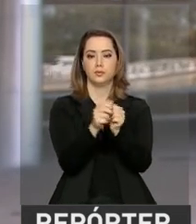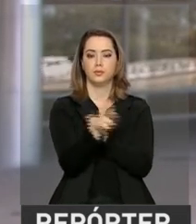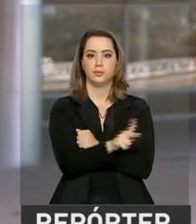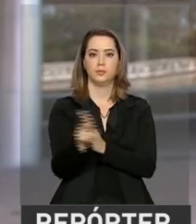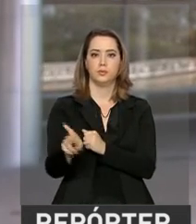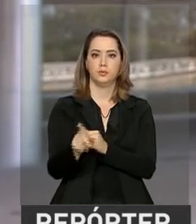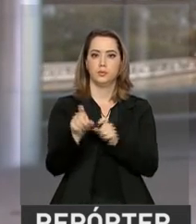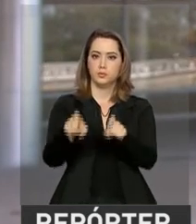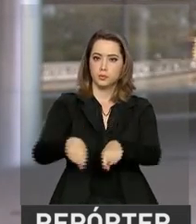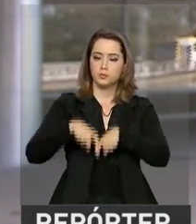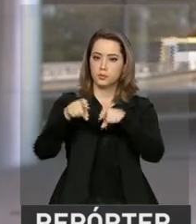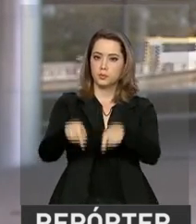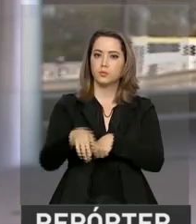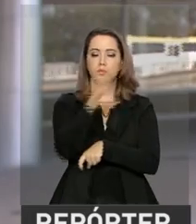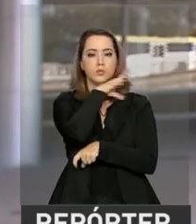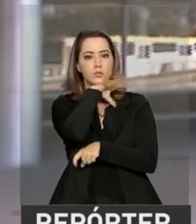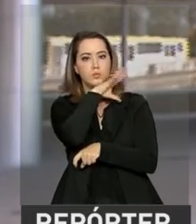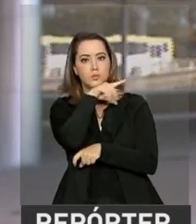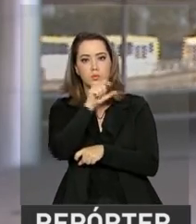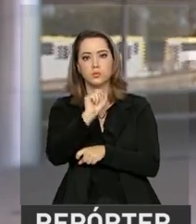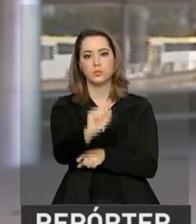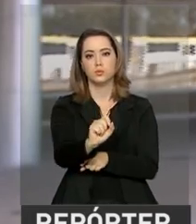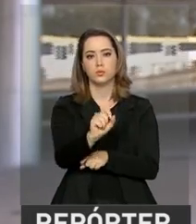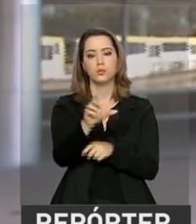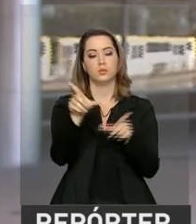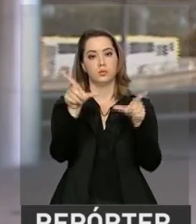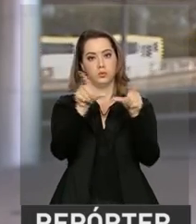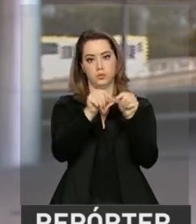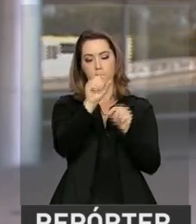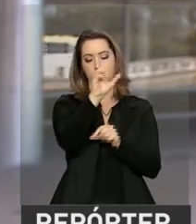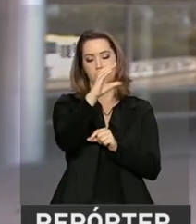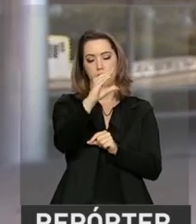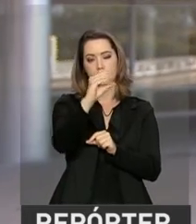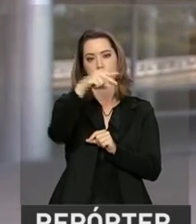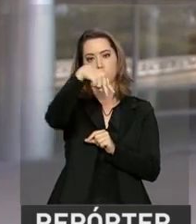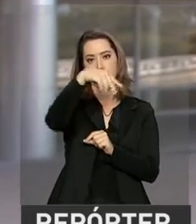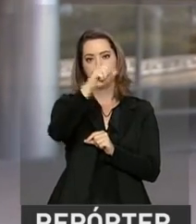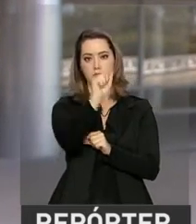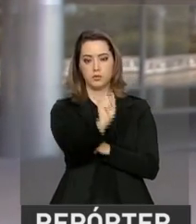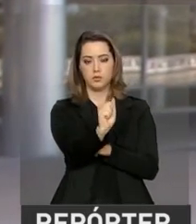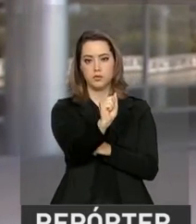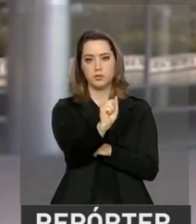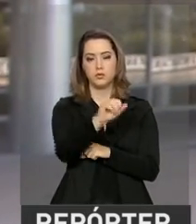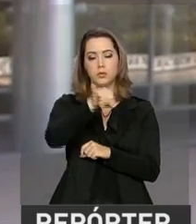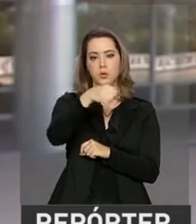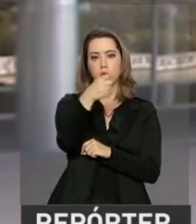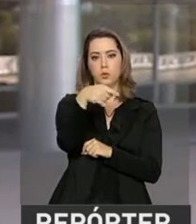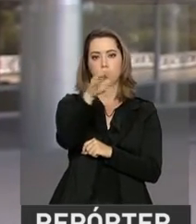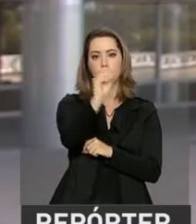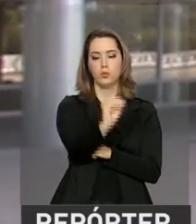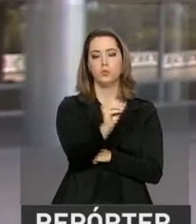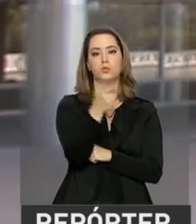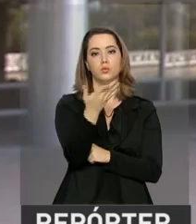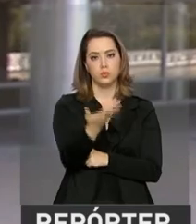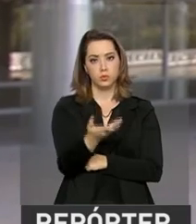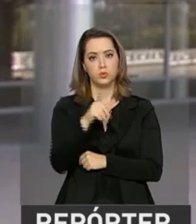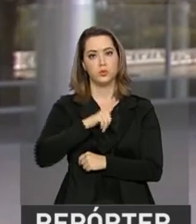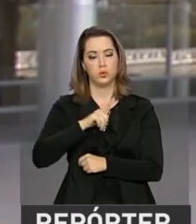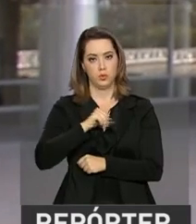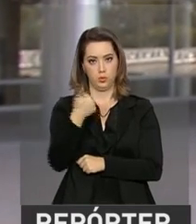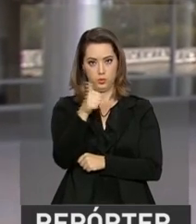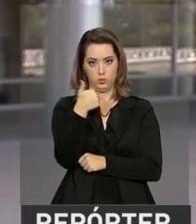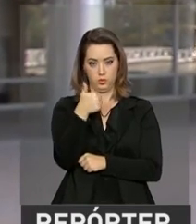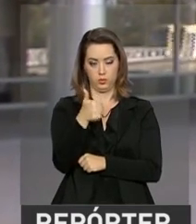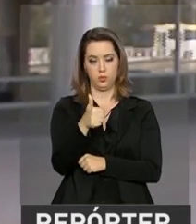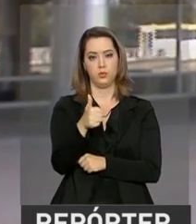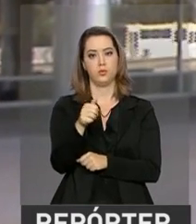da Agricultura e Pecuária do Brasil, a CNA, João Martins da Silva Júnior. Esse encontro está marcado para as 11 horas da